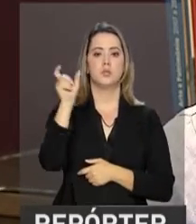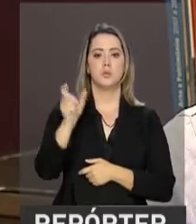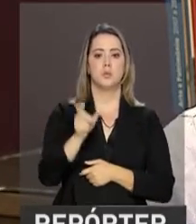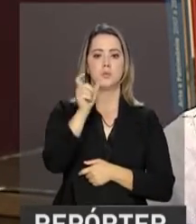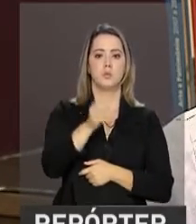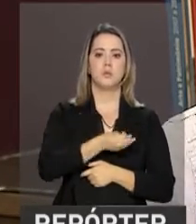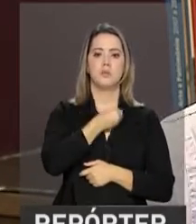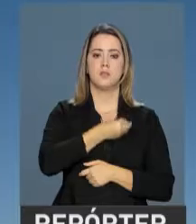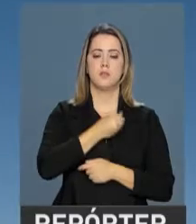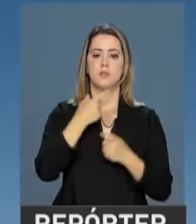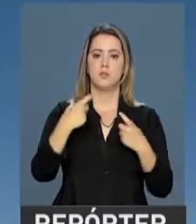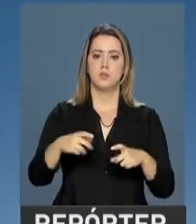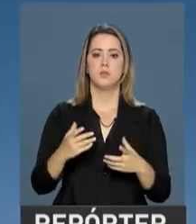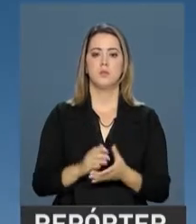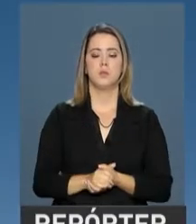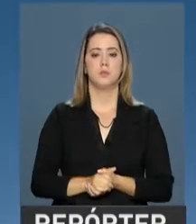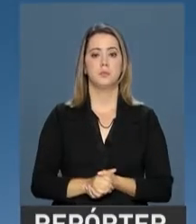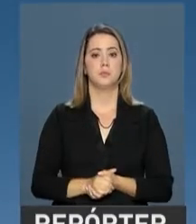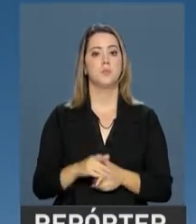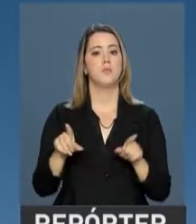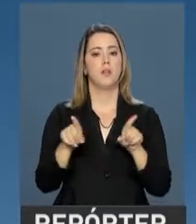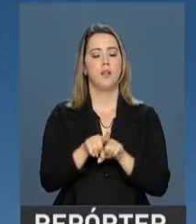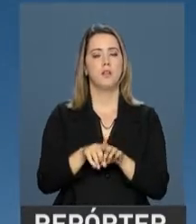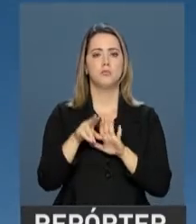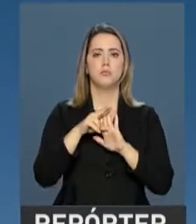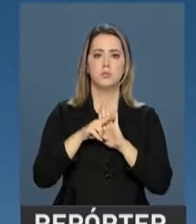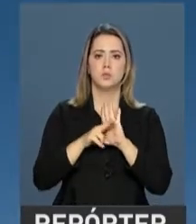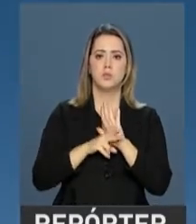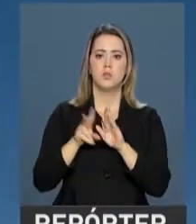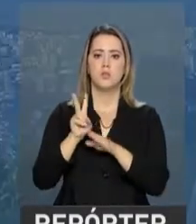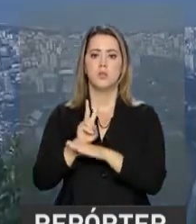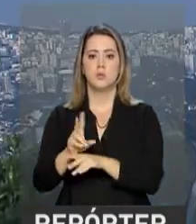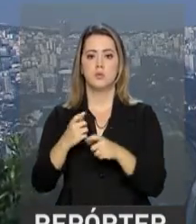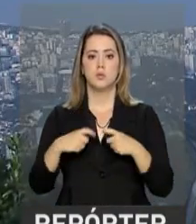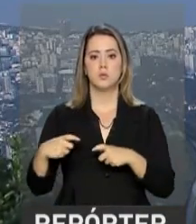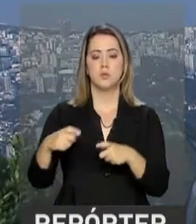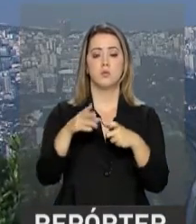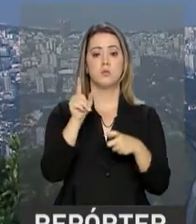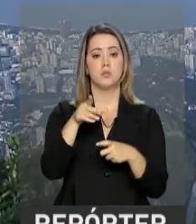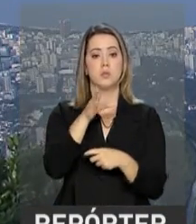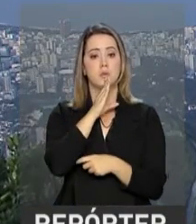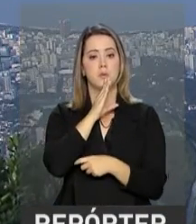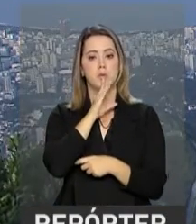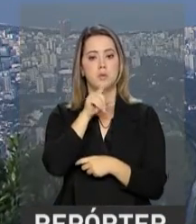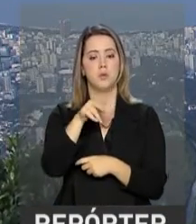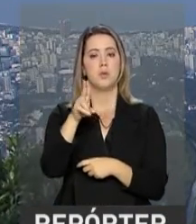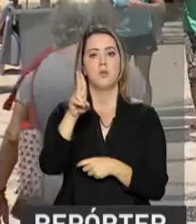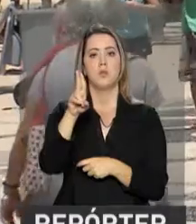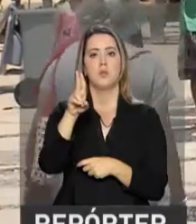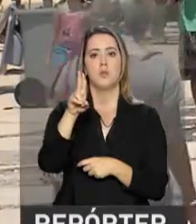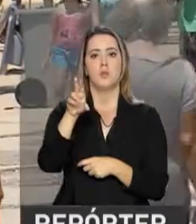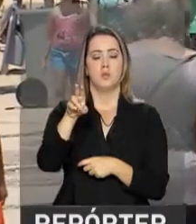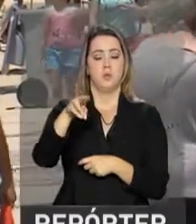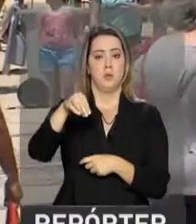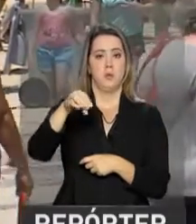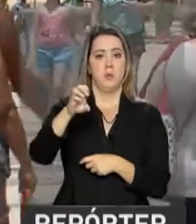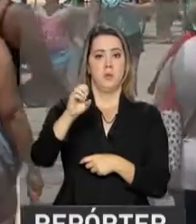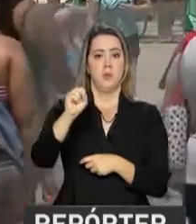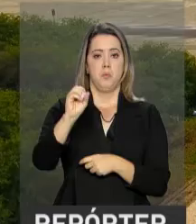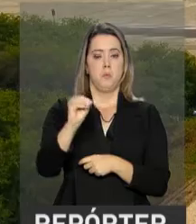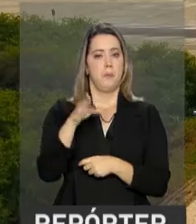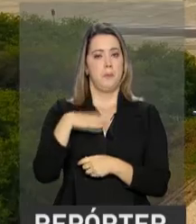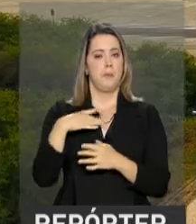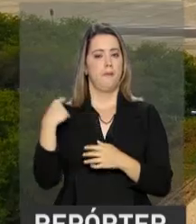pessoas que vivem nesses lugares o iphan também toma medidas pela proteção dos locais que são reconhecidos pela unesco como património de toda a